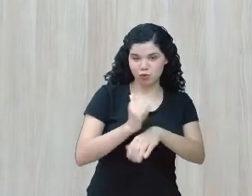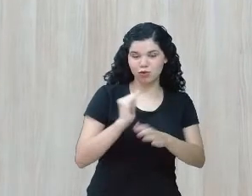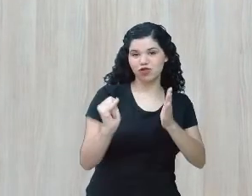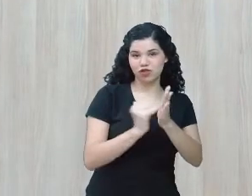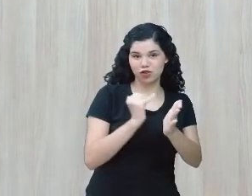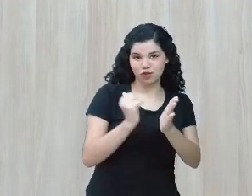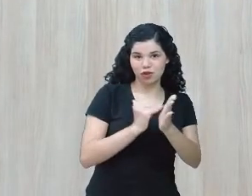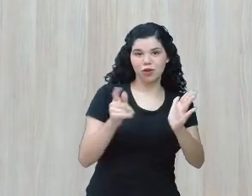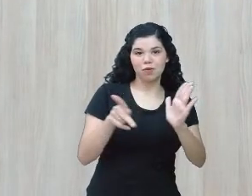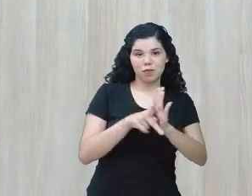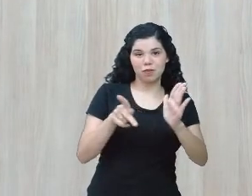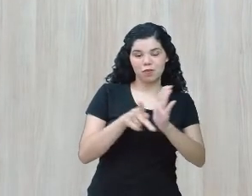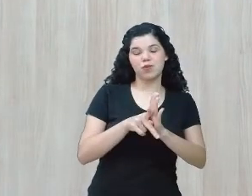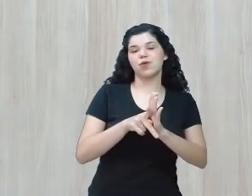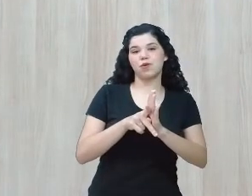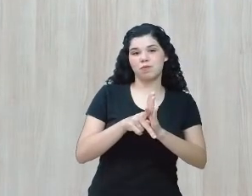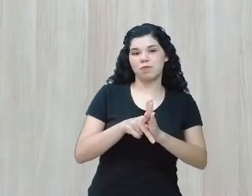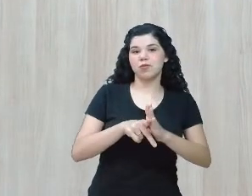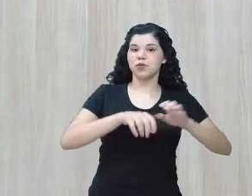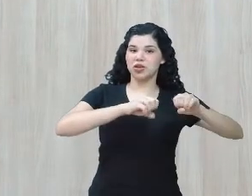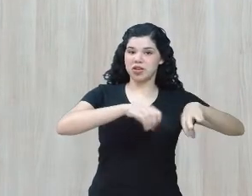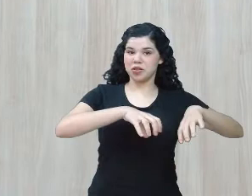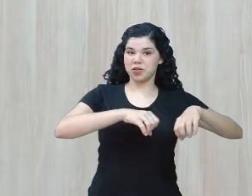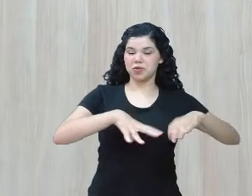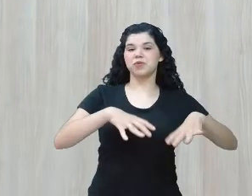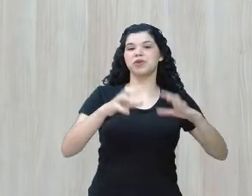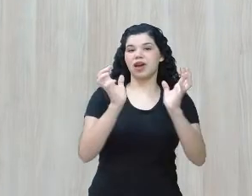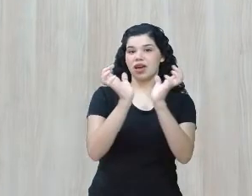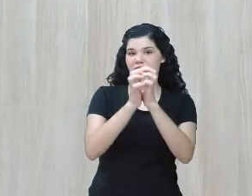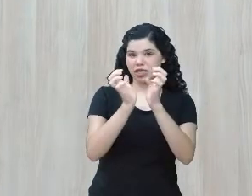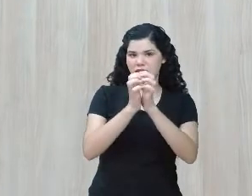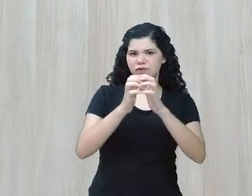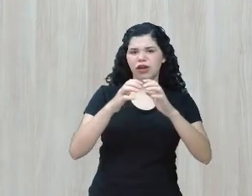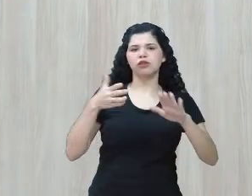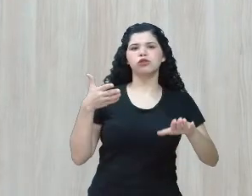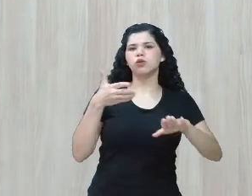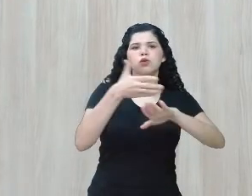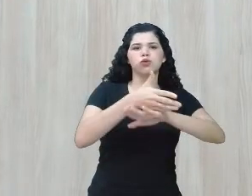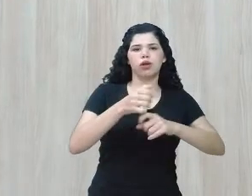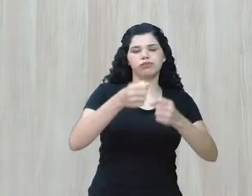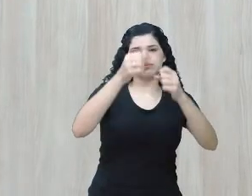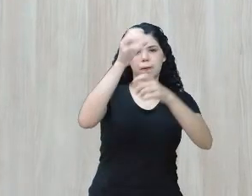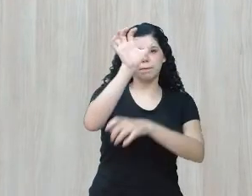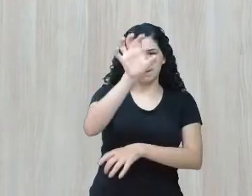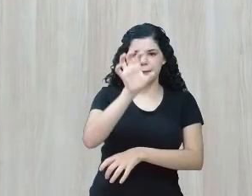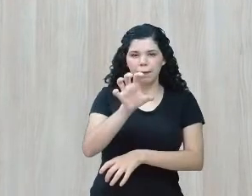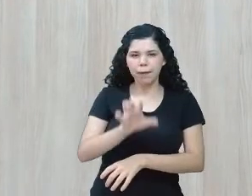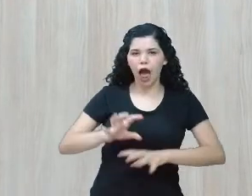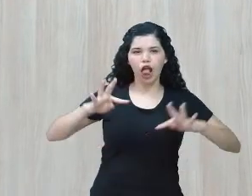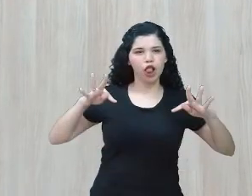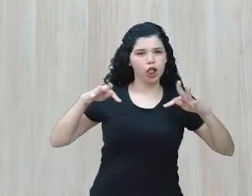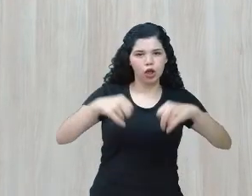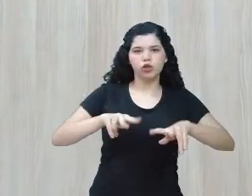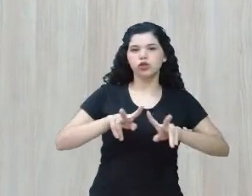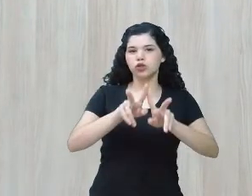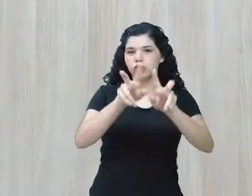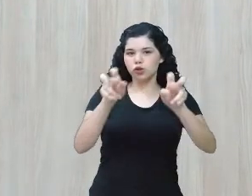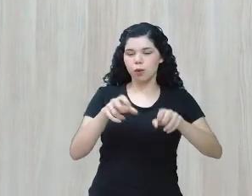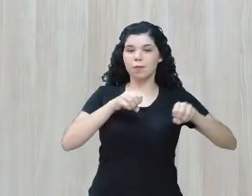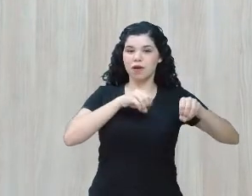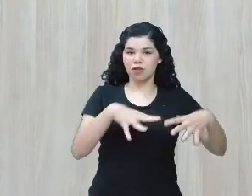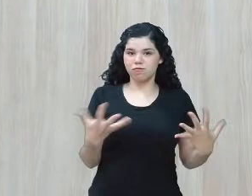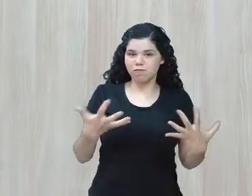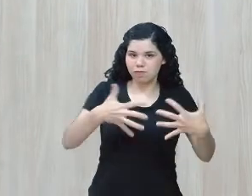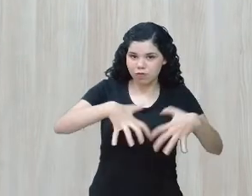Educa Recife. Lá você vai encontrar uma playlist com tudo sobre a educação inclusiva. Lá também você vai poder deixar